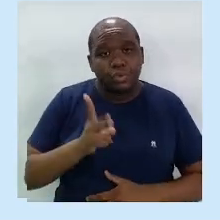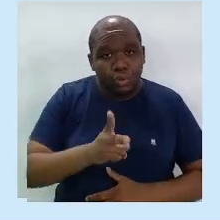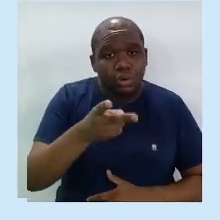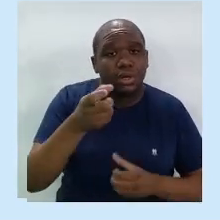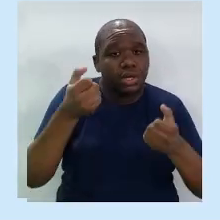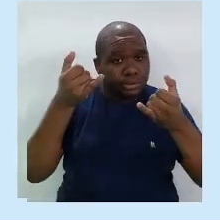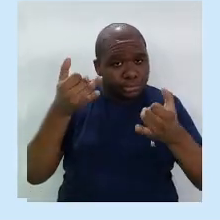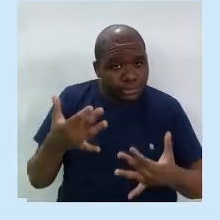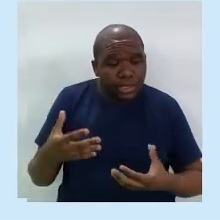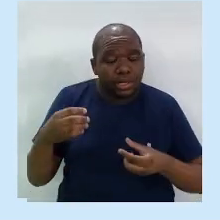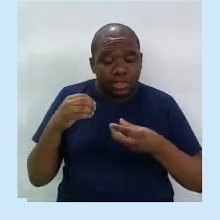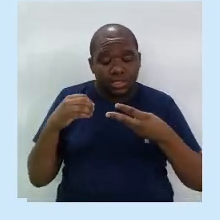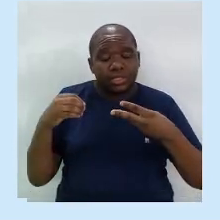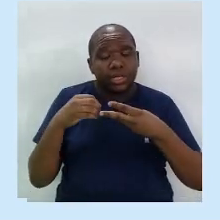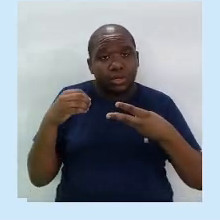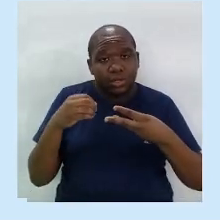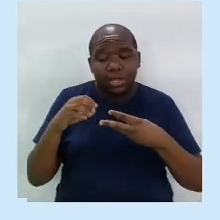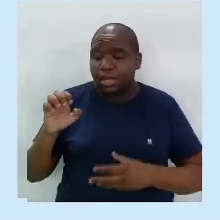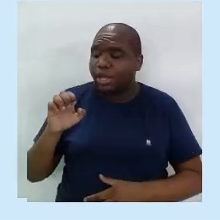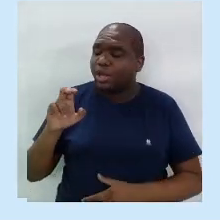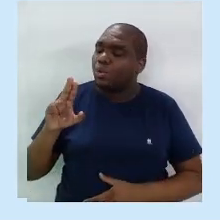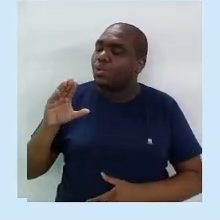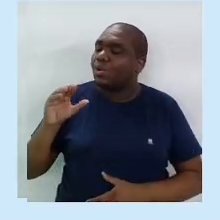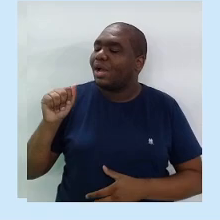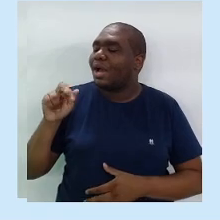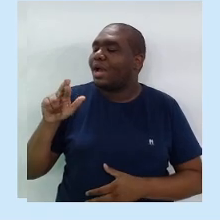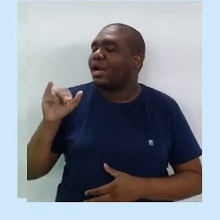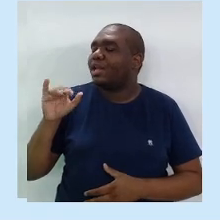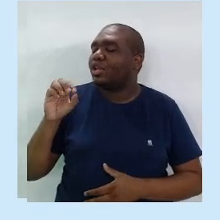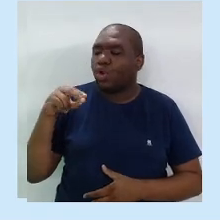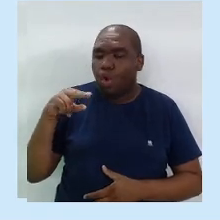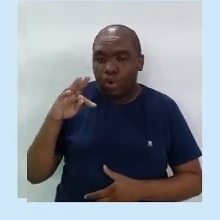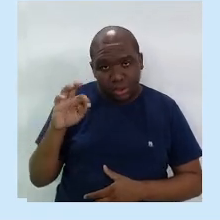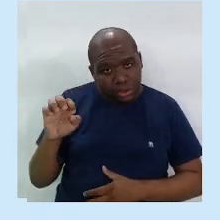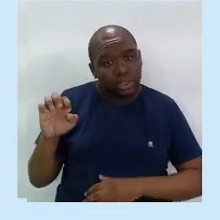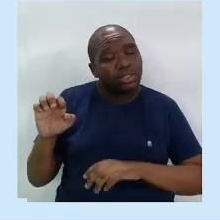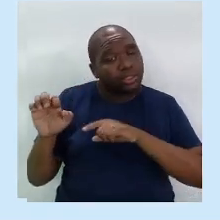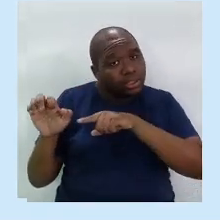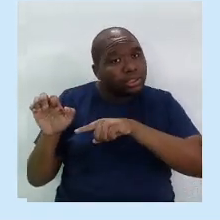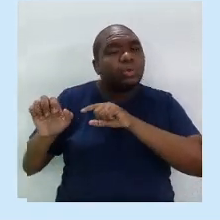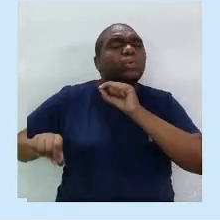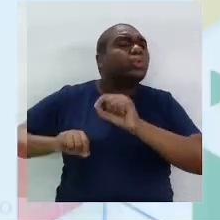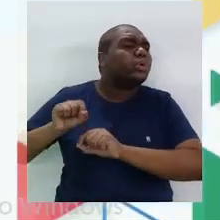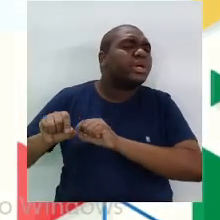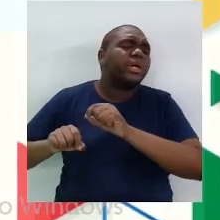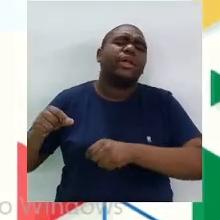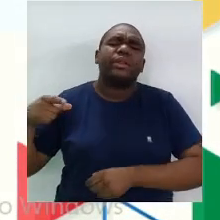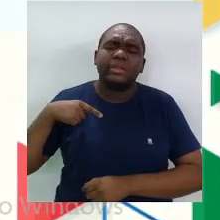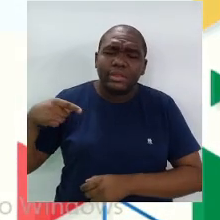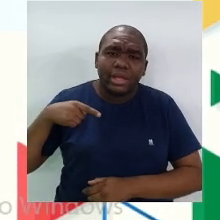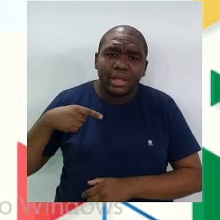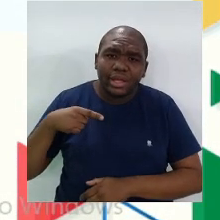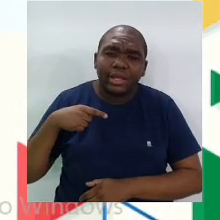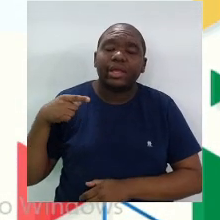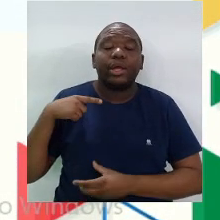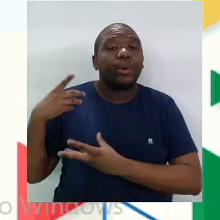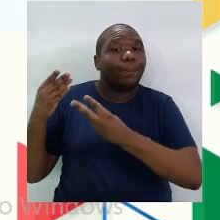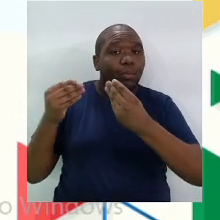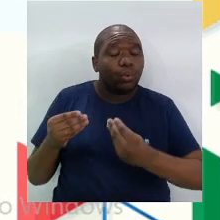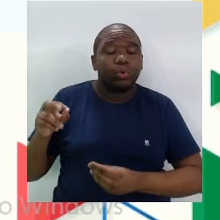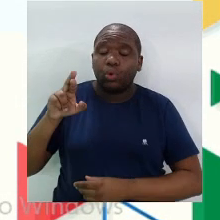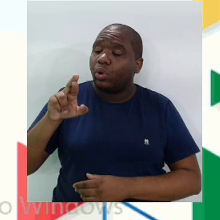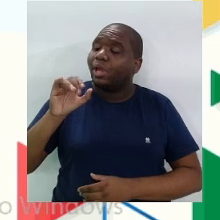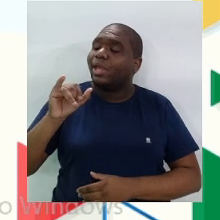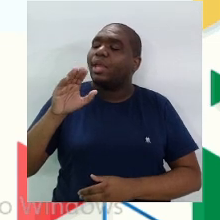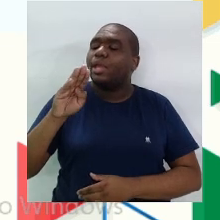aí da célula eucarionte. Então, na célula eucarionte, a presença de ribossomos, que